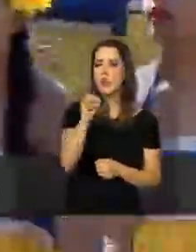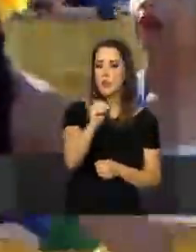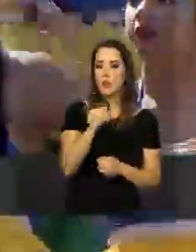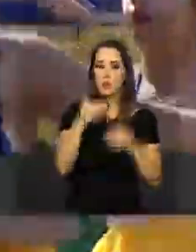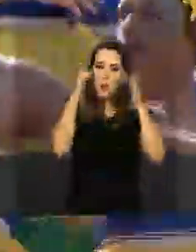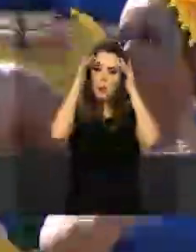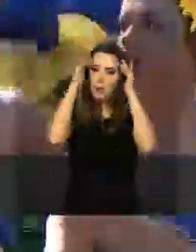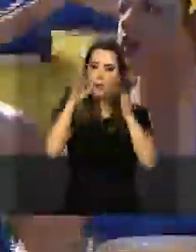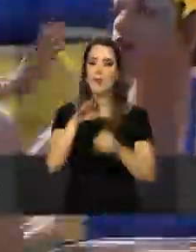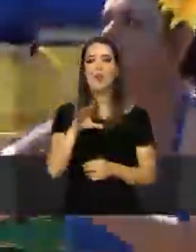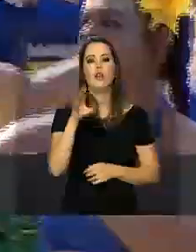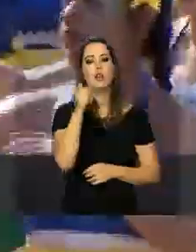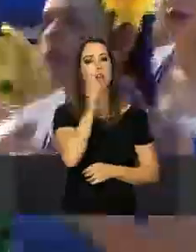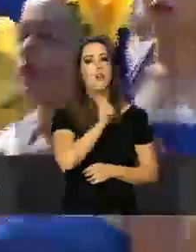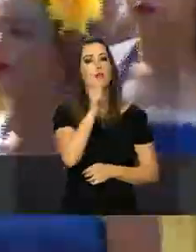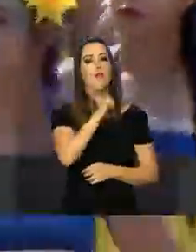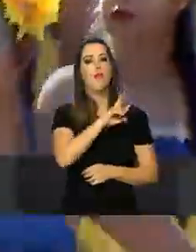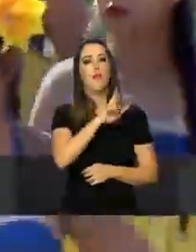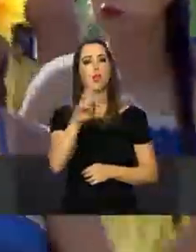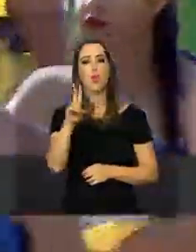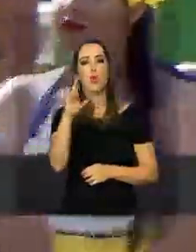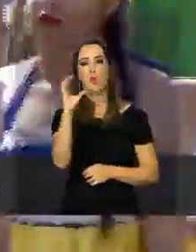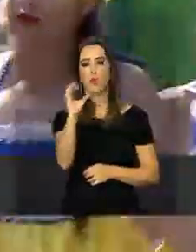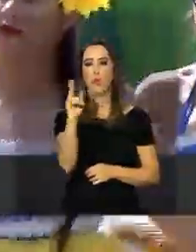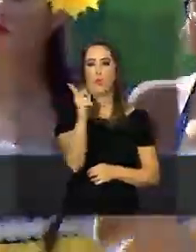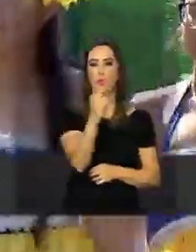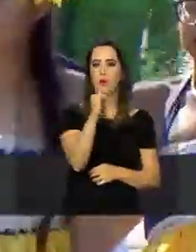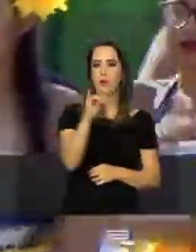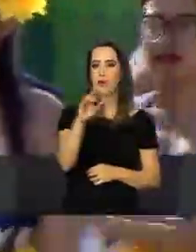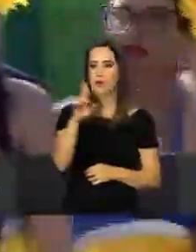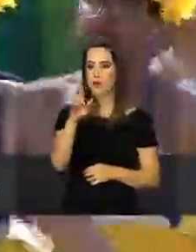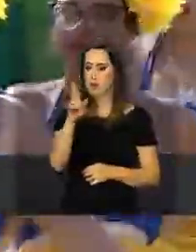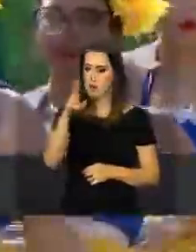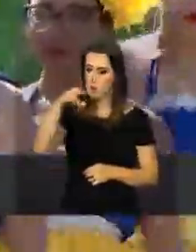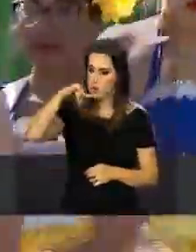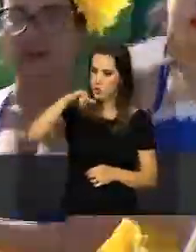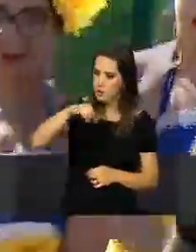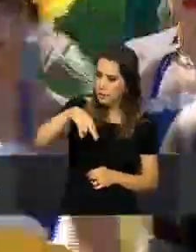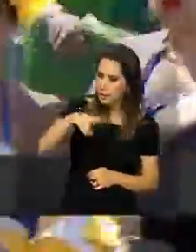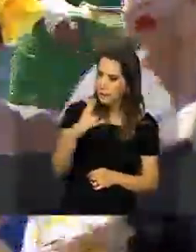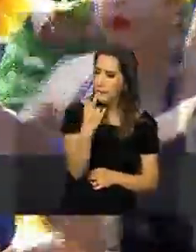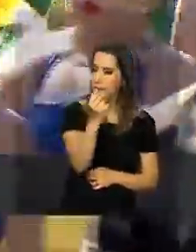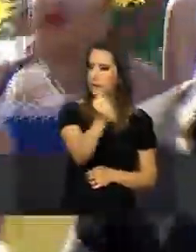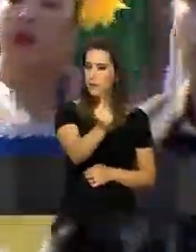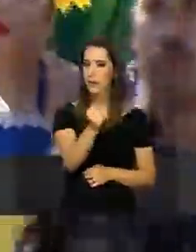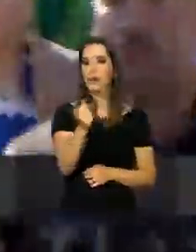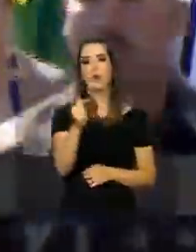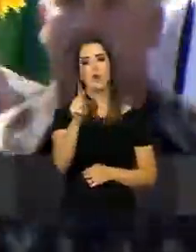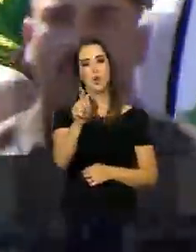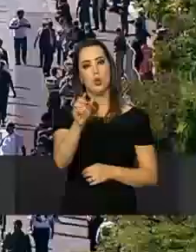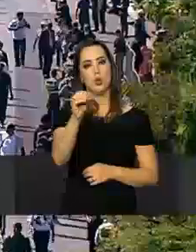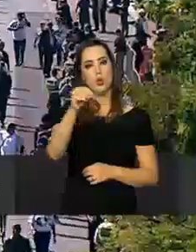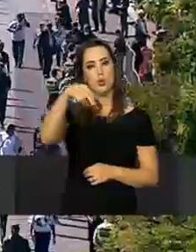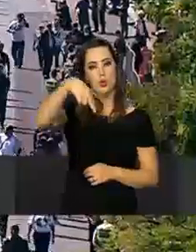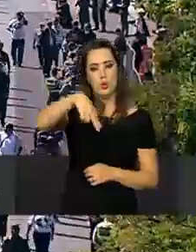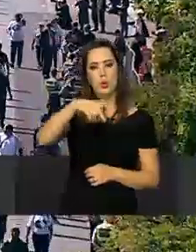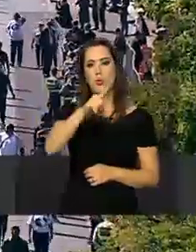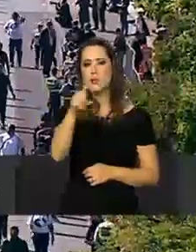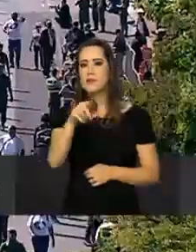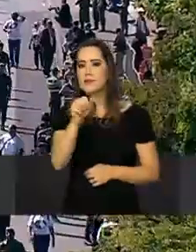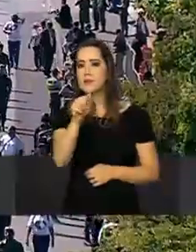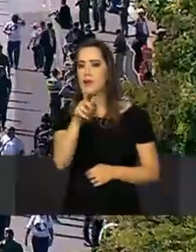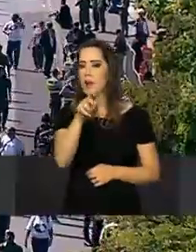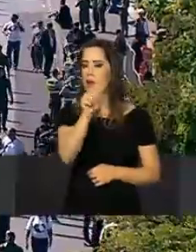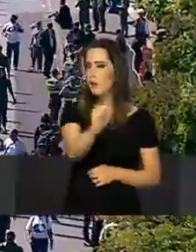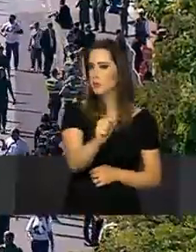A Secretaria de Educação do DF esse ano trouxe 900 alunos para o desfile.